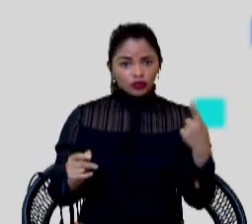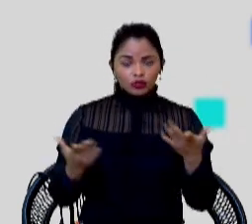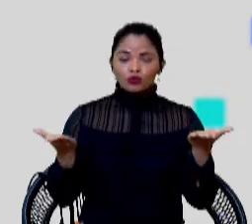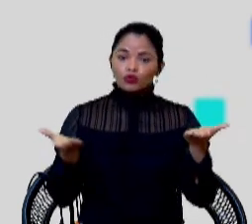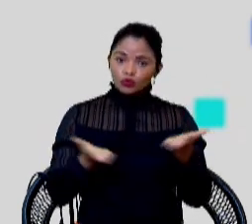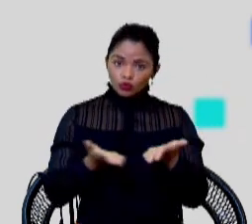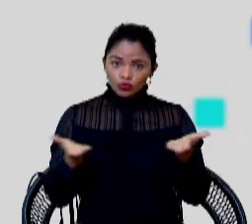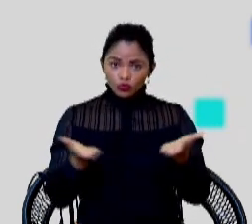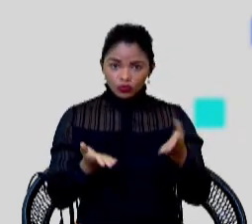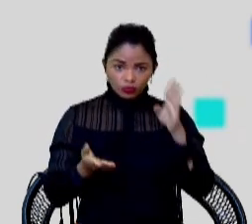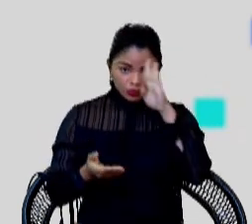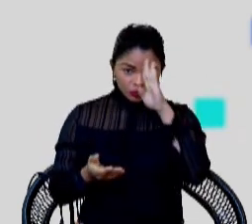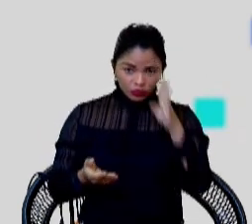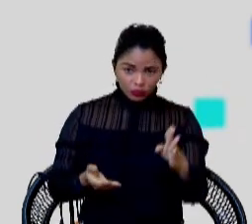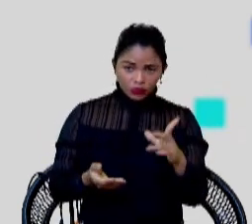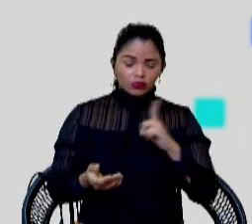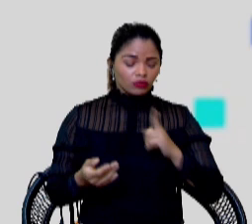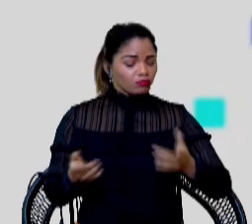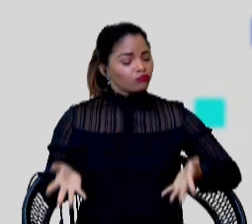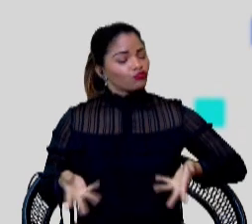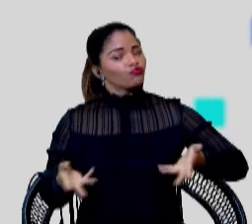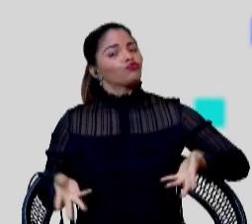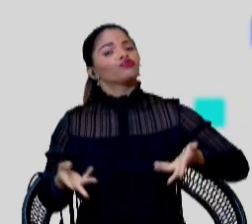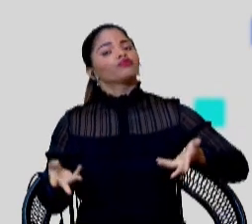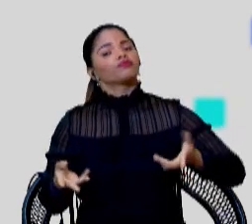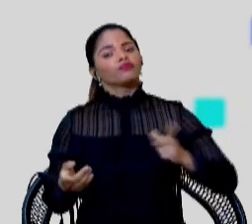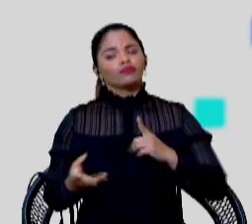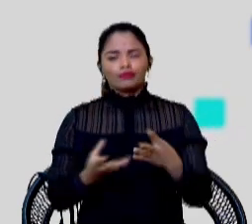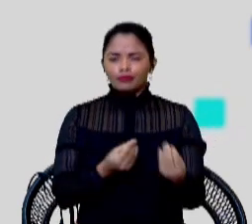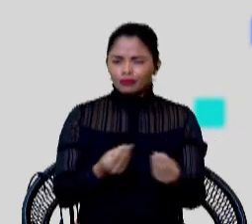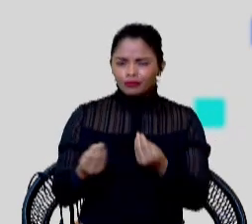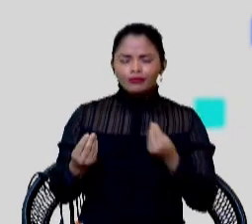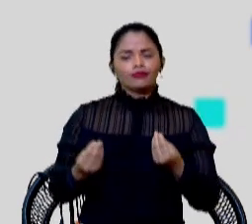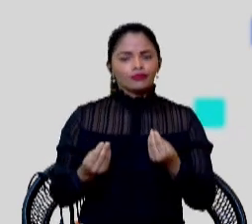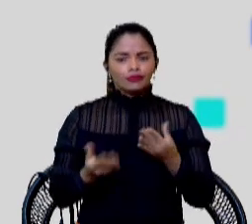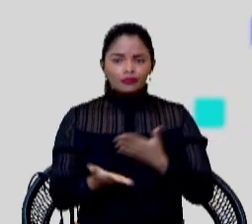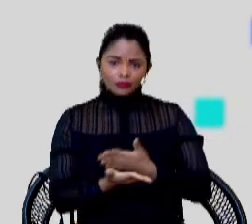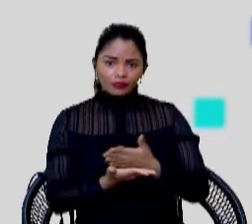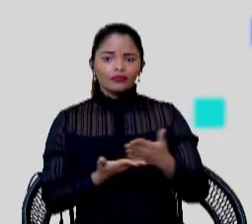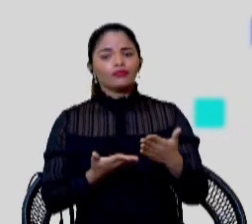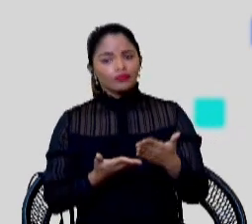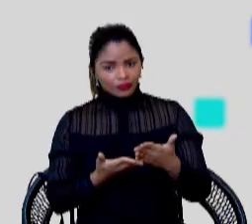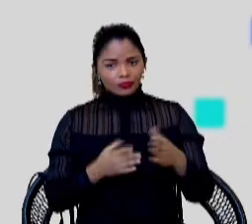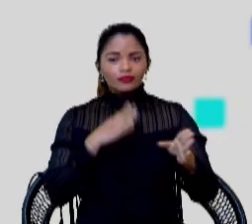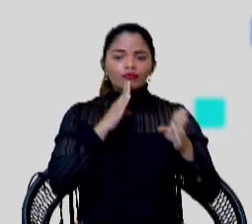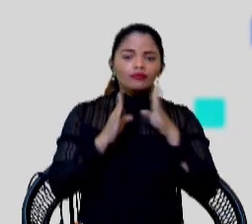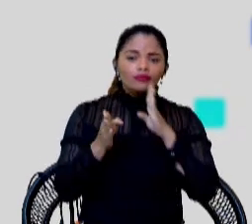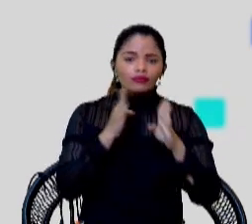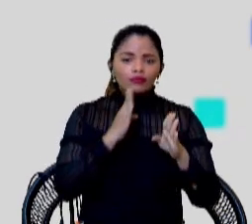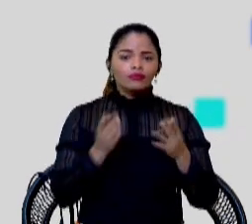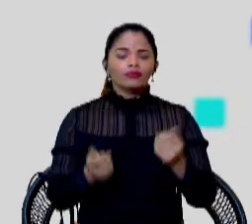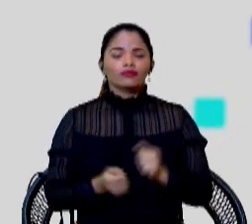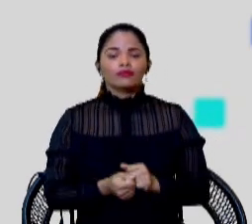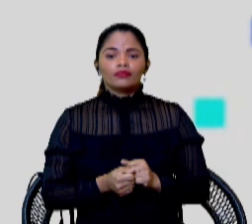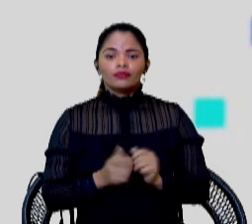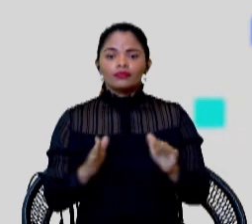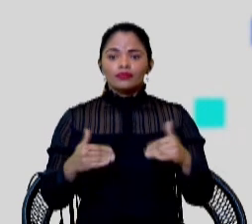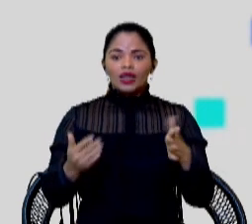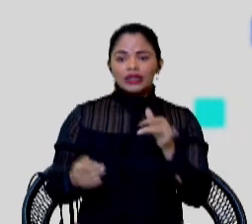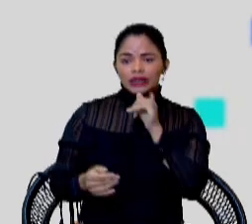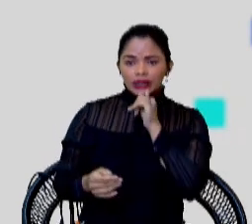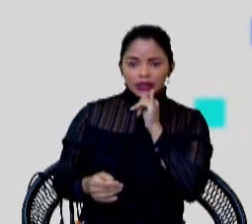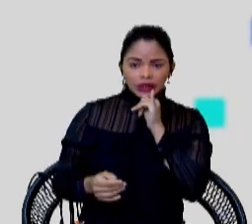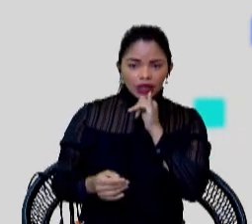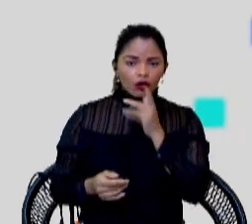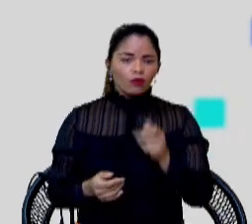hoje, principalmente dos impulsionamentos, né? A gente tem muito disso quando você entra, seja no Facebook, quando você entra, por exemplo,